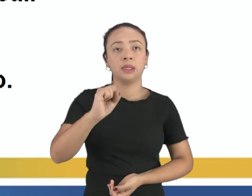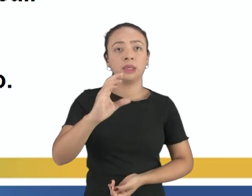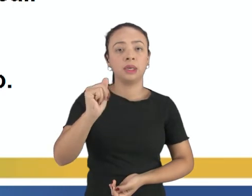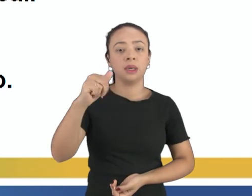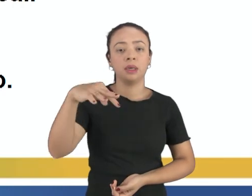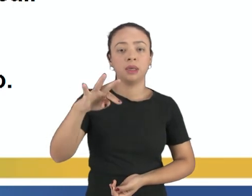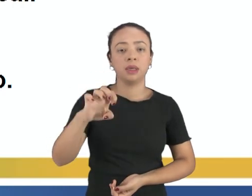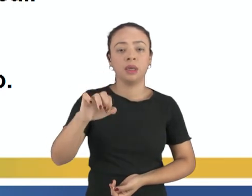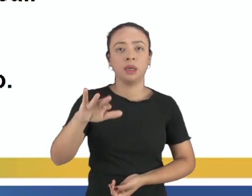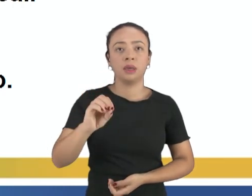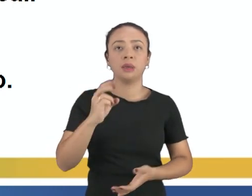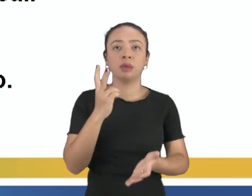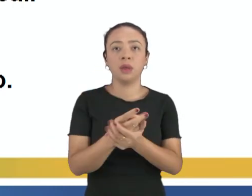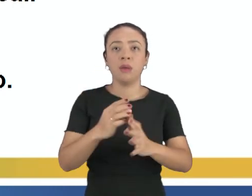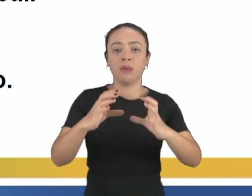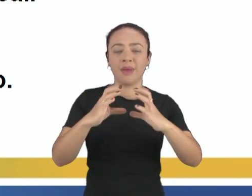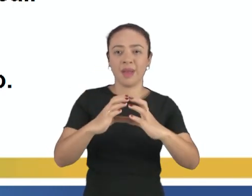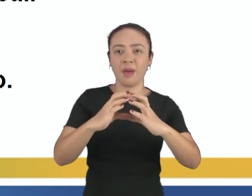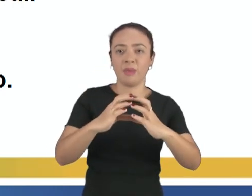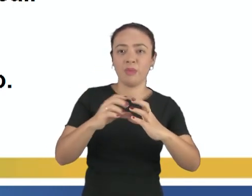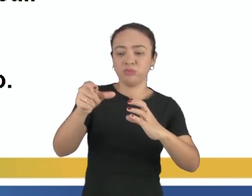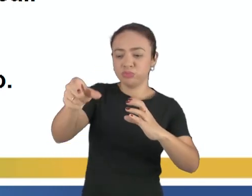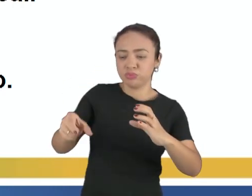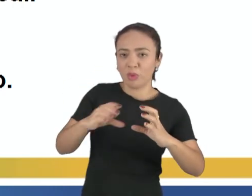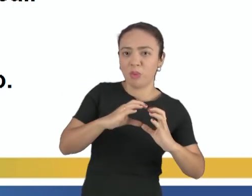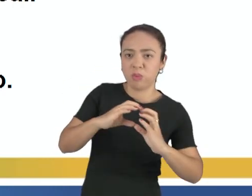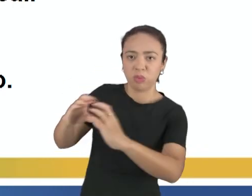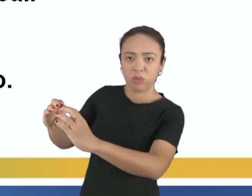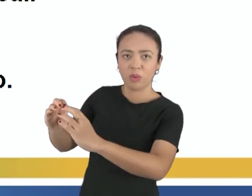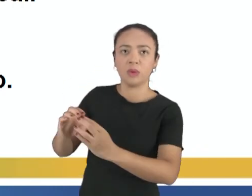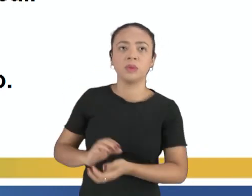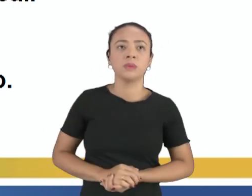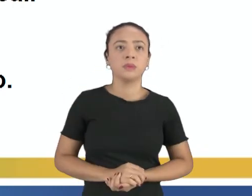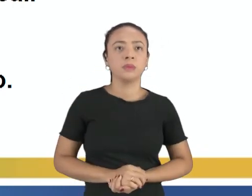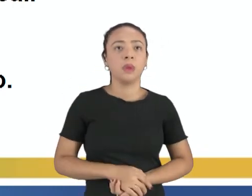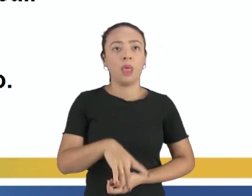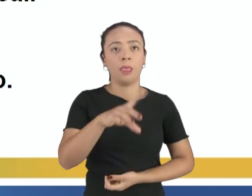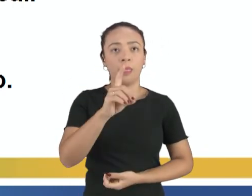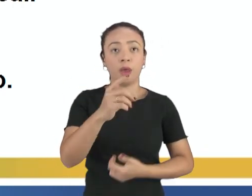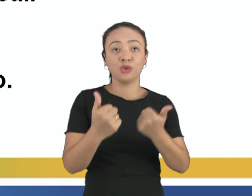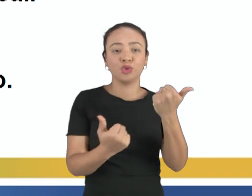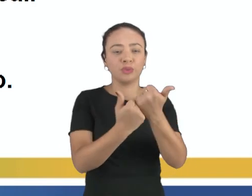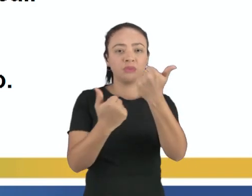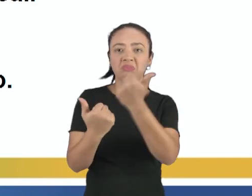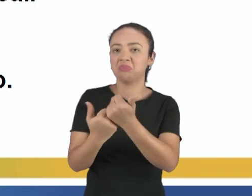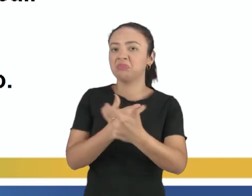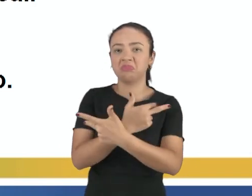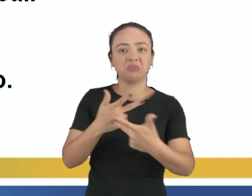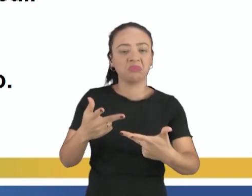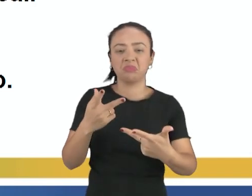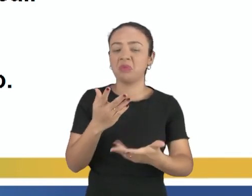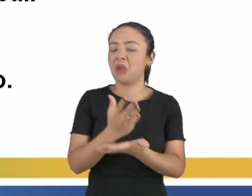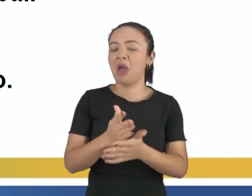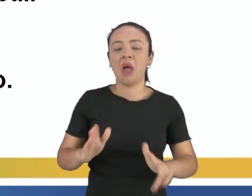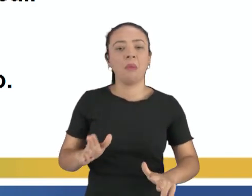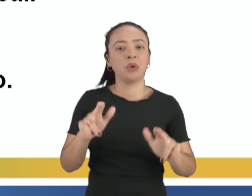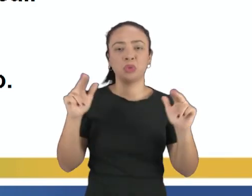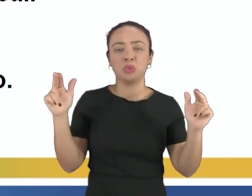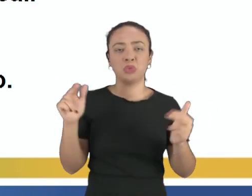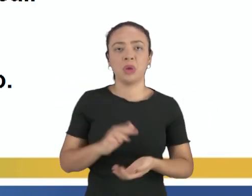escanteio sempre que a bola sair pelas linhas laterais. D. As substituições no futsal